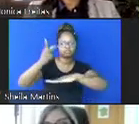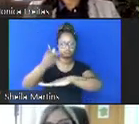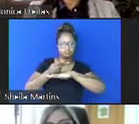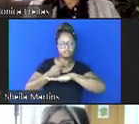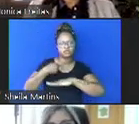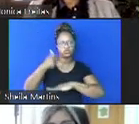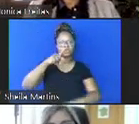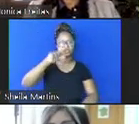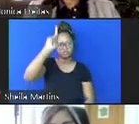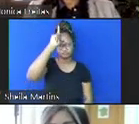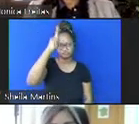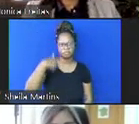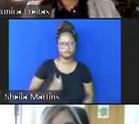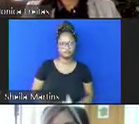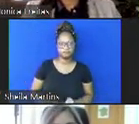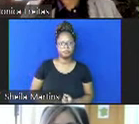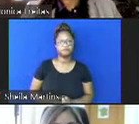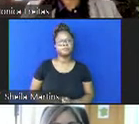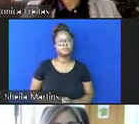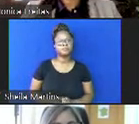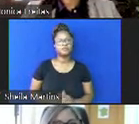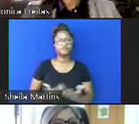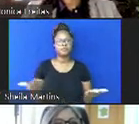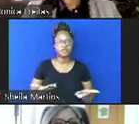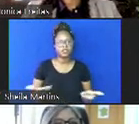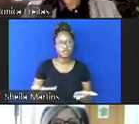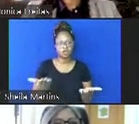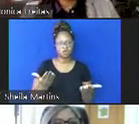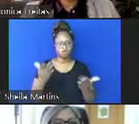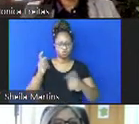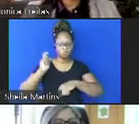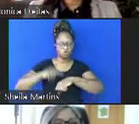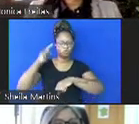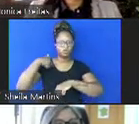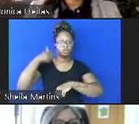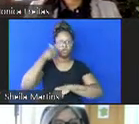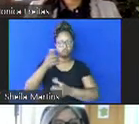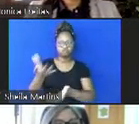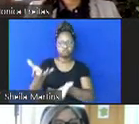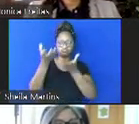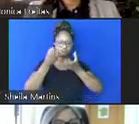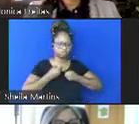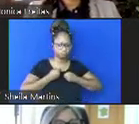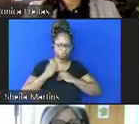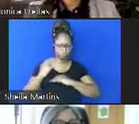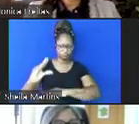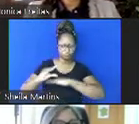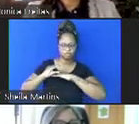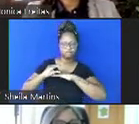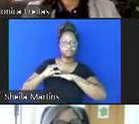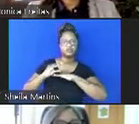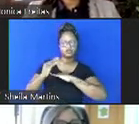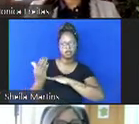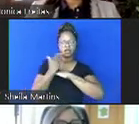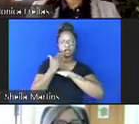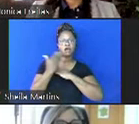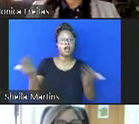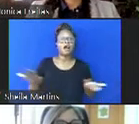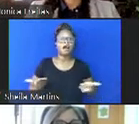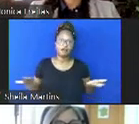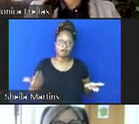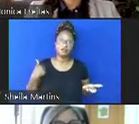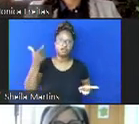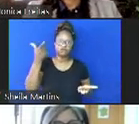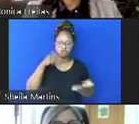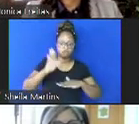alemães, né? E quando, a partir do momento que você recebeu um auxílio da fundação, você também se torna agora